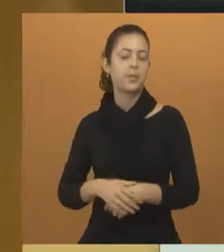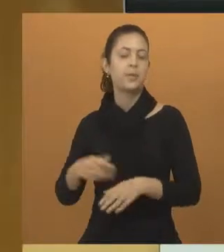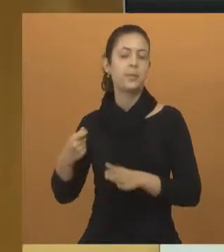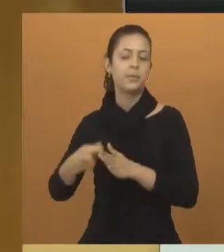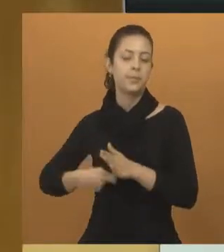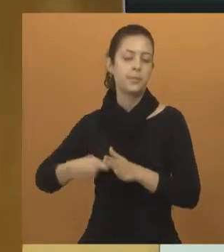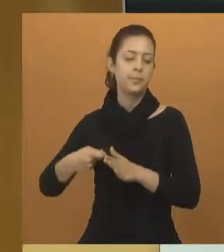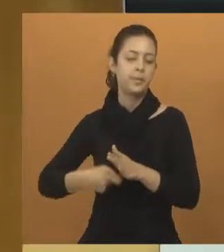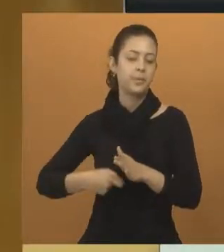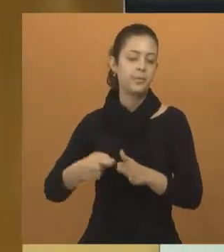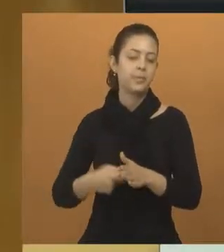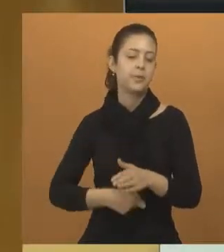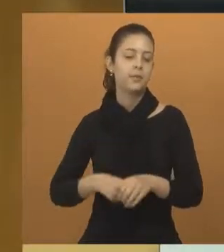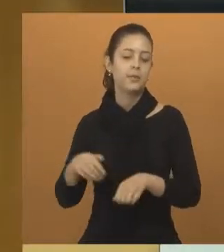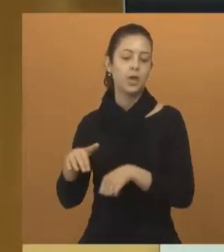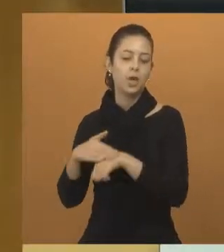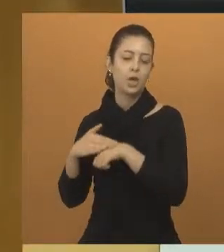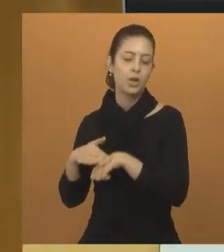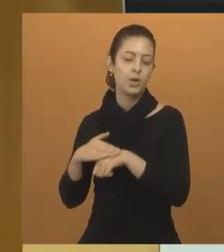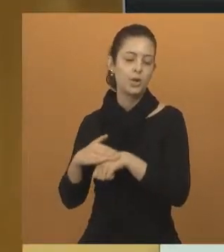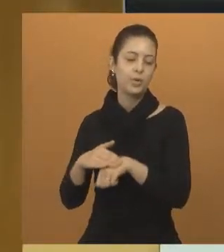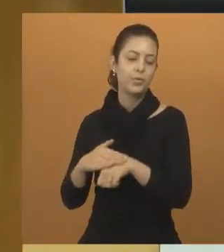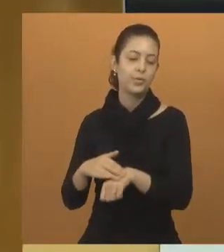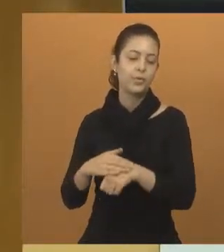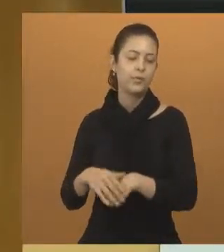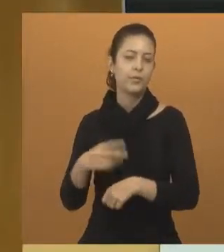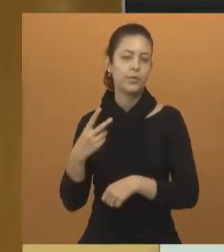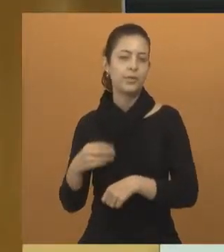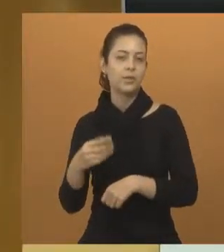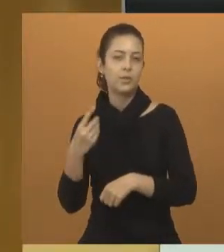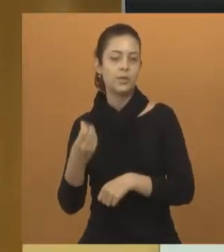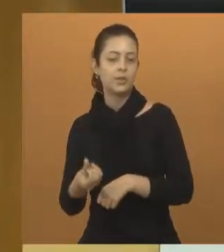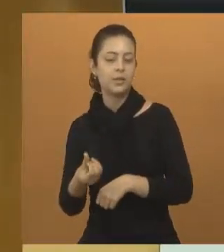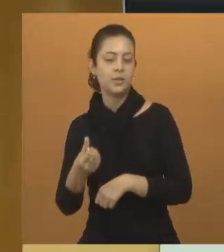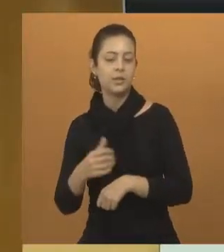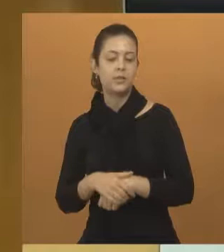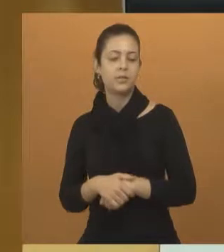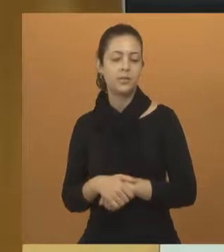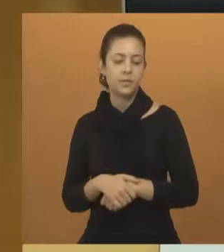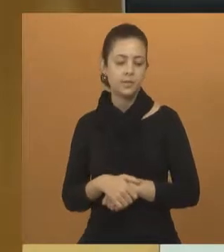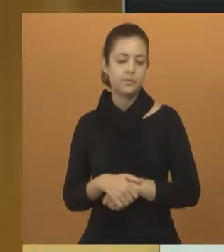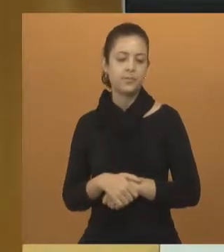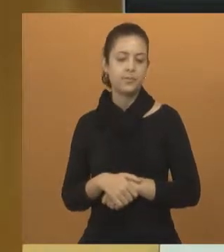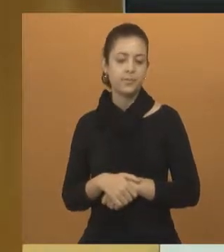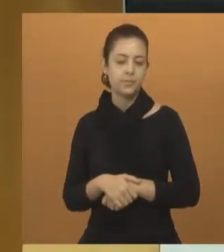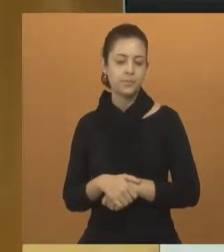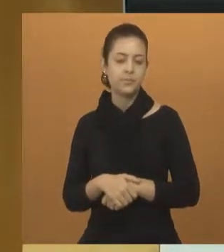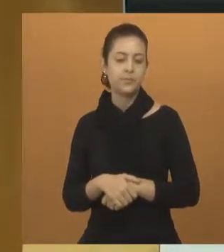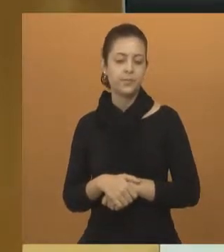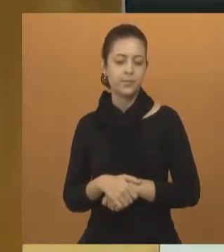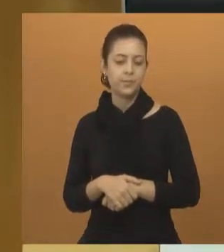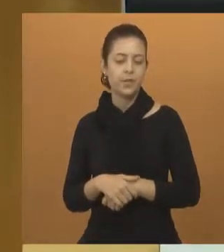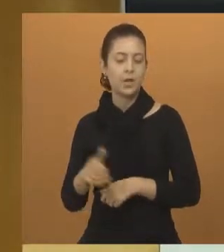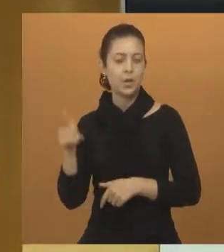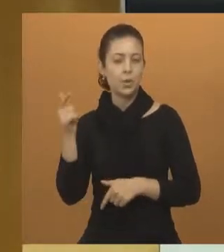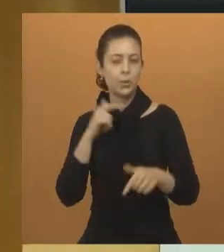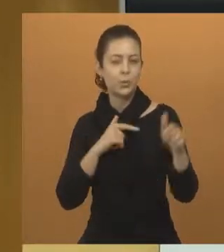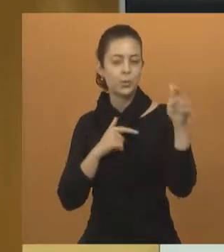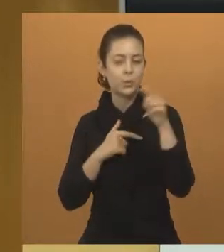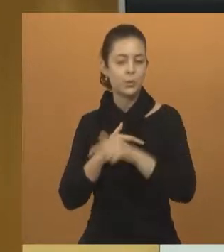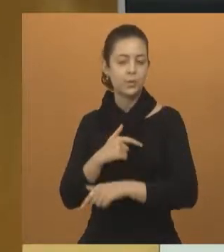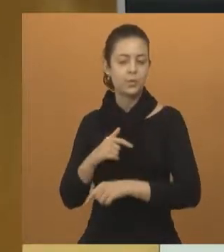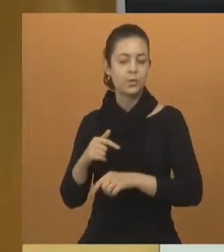batalhamos, conversamos bastante. Em 2016 nós conseguimos